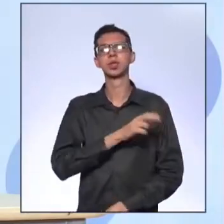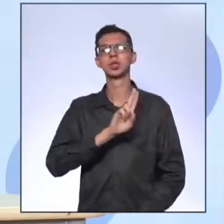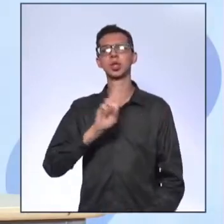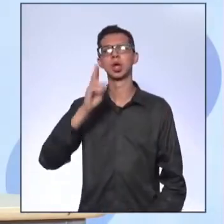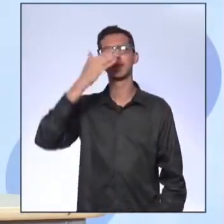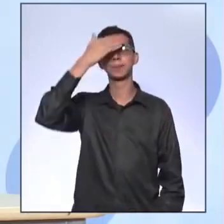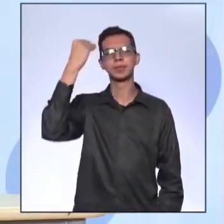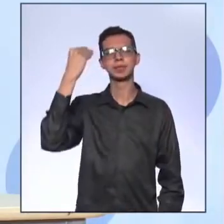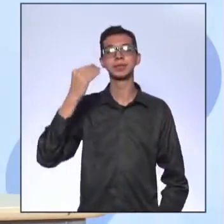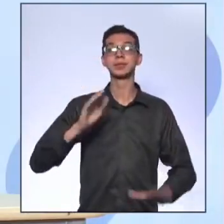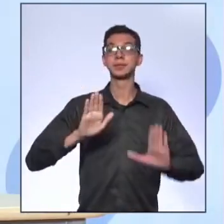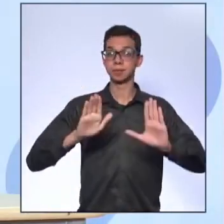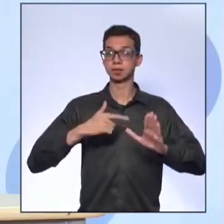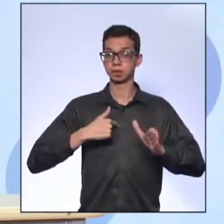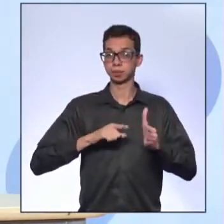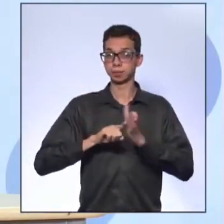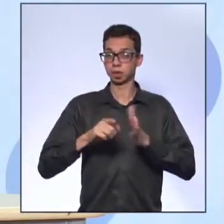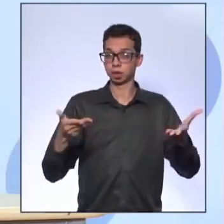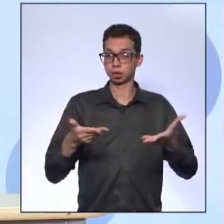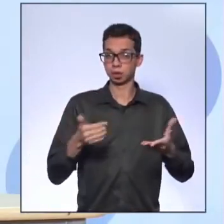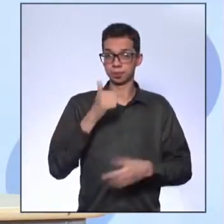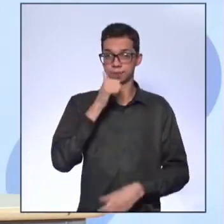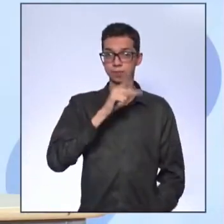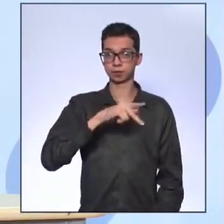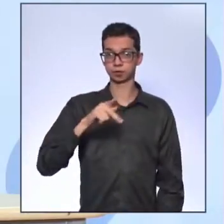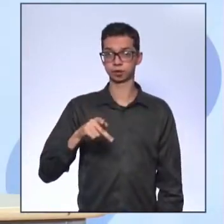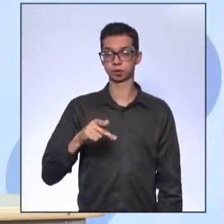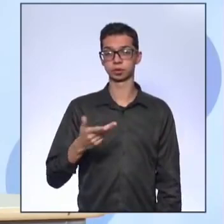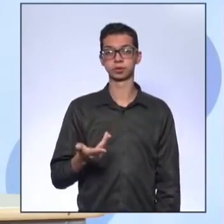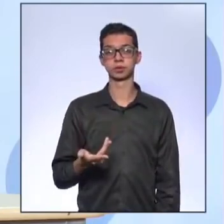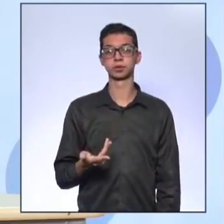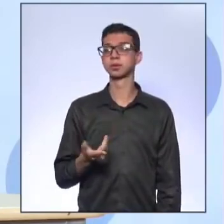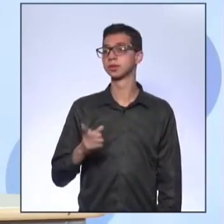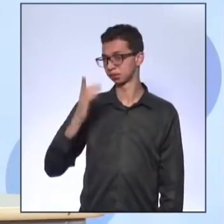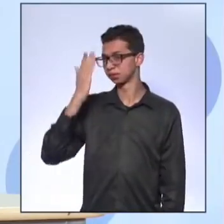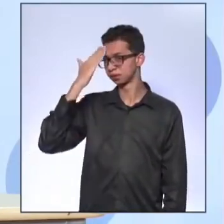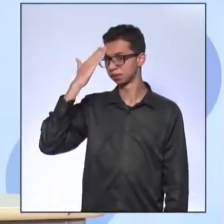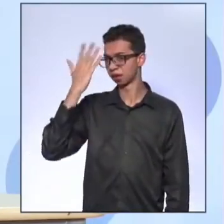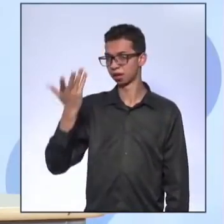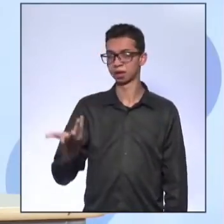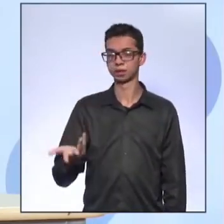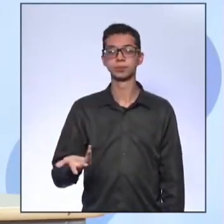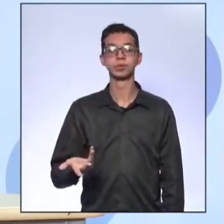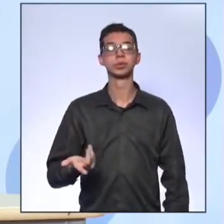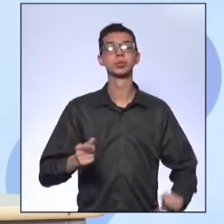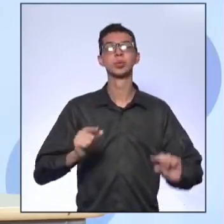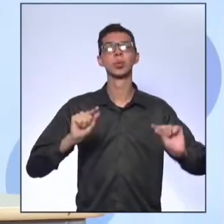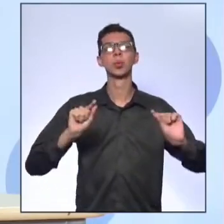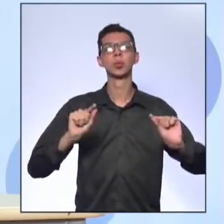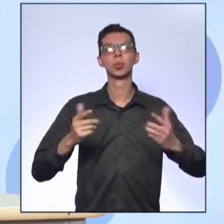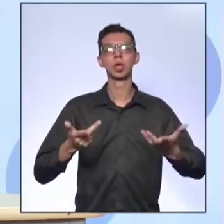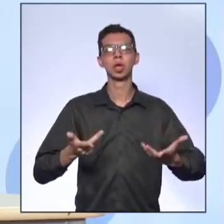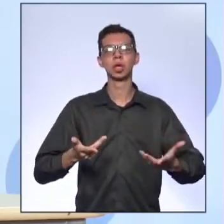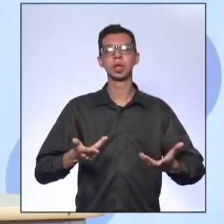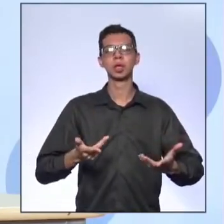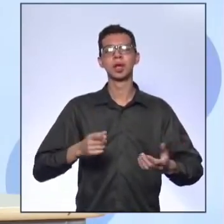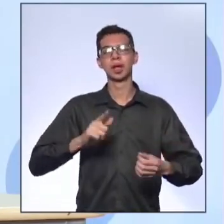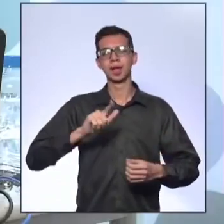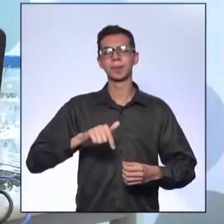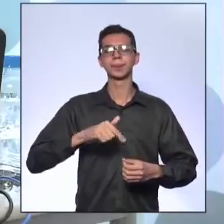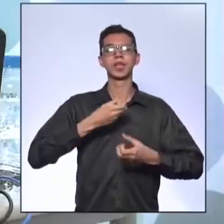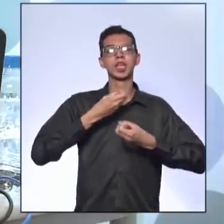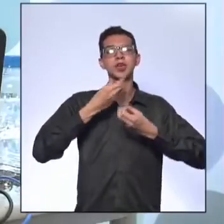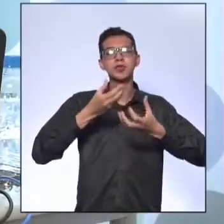mas vou perguntar agora para a professora. Vamos ver se eu sei. Claro que sabe. Ele perguntou o que é informação de terceiros.